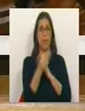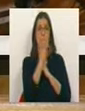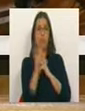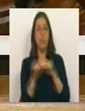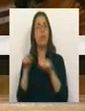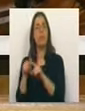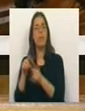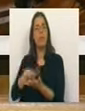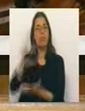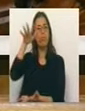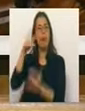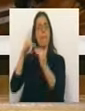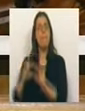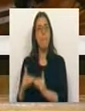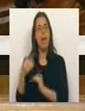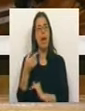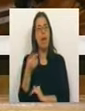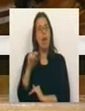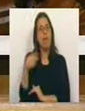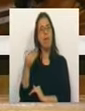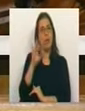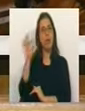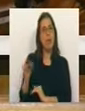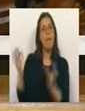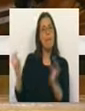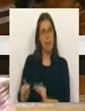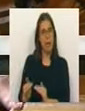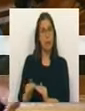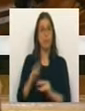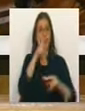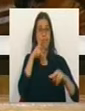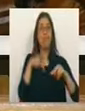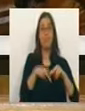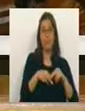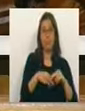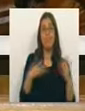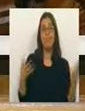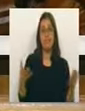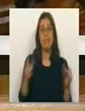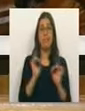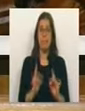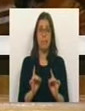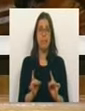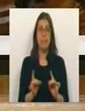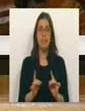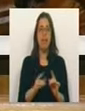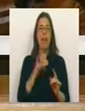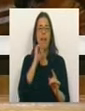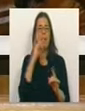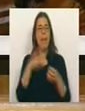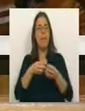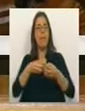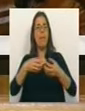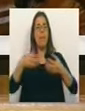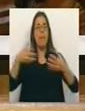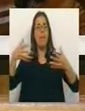quer em termos de volume, menos 9,7%, interrompendo-se, deste modo, a tendência de